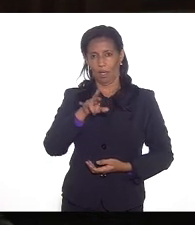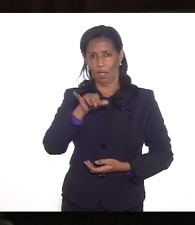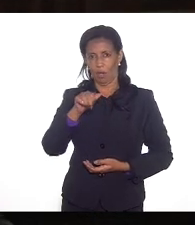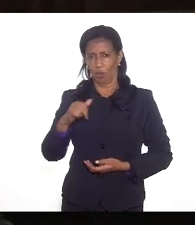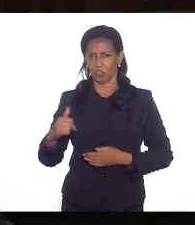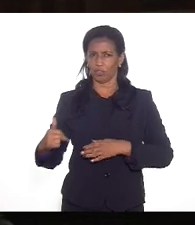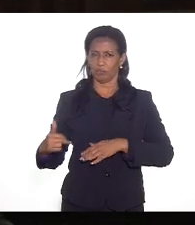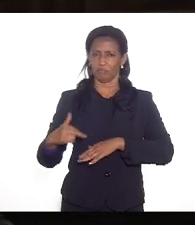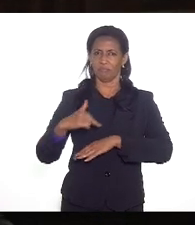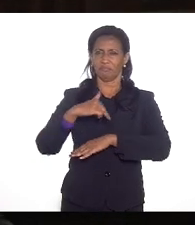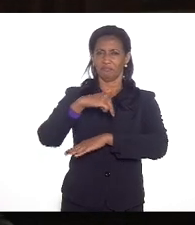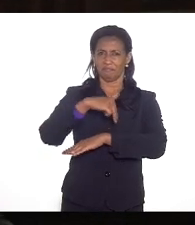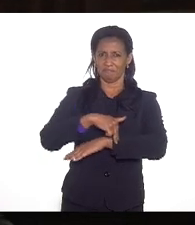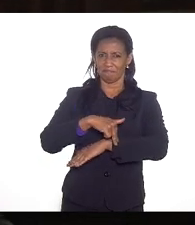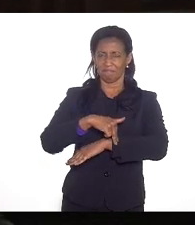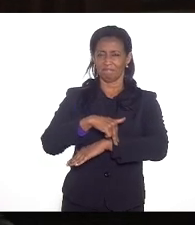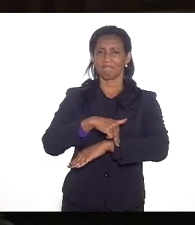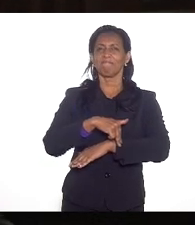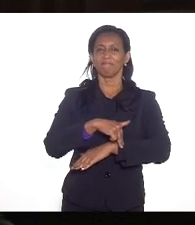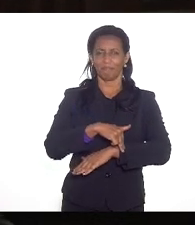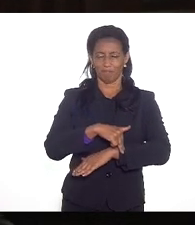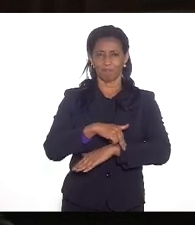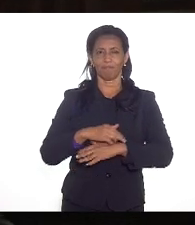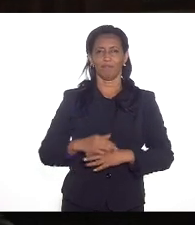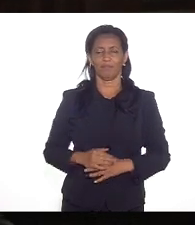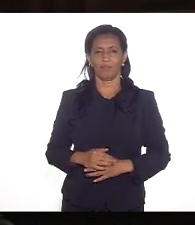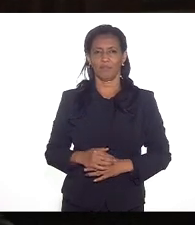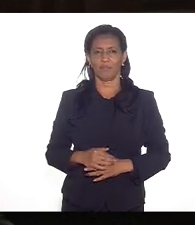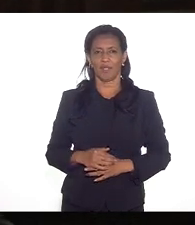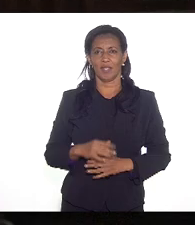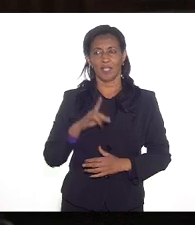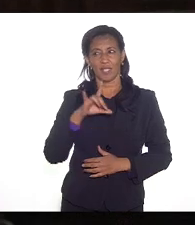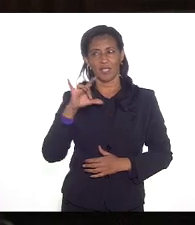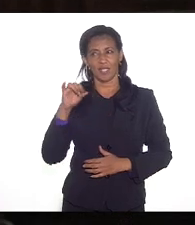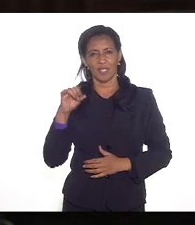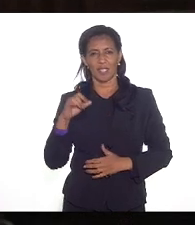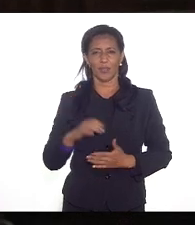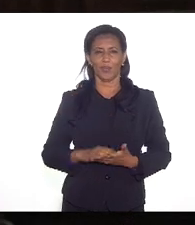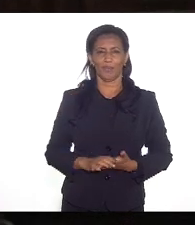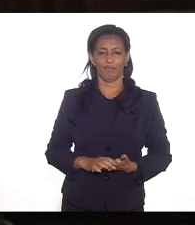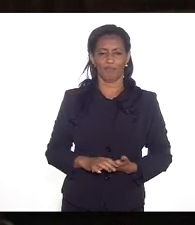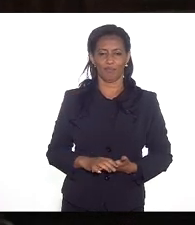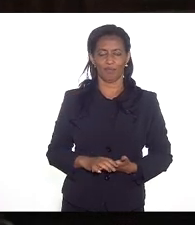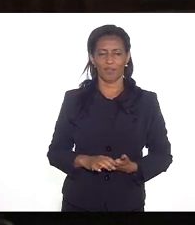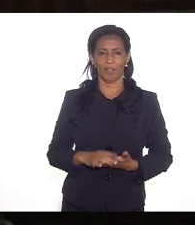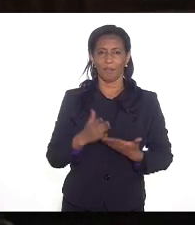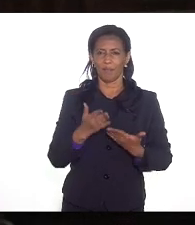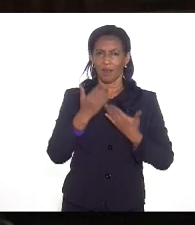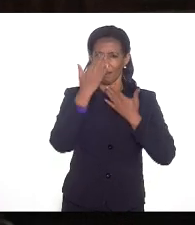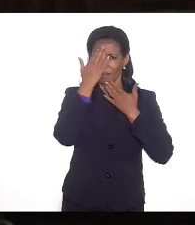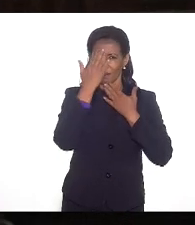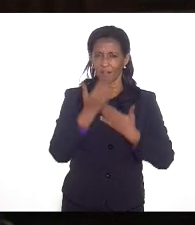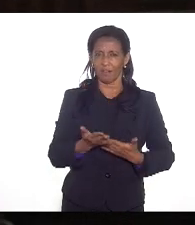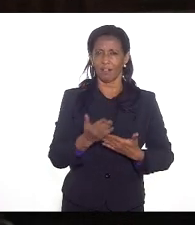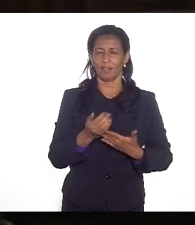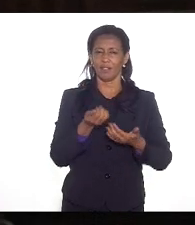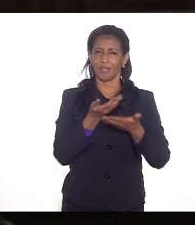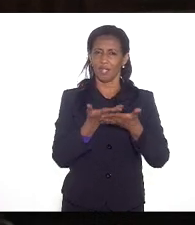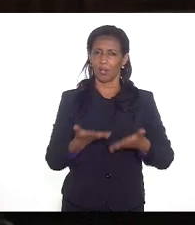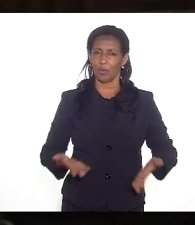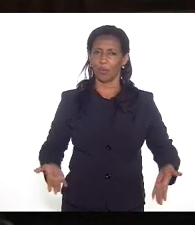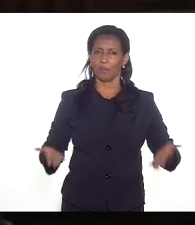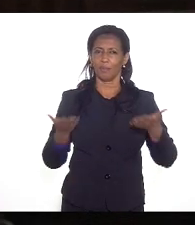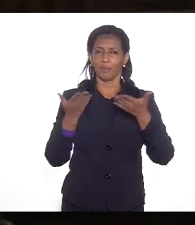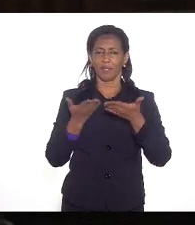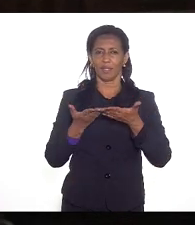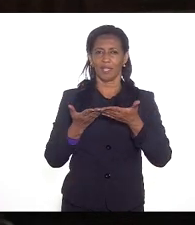e subiu nesta Tribuna é um pouco mais cedo para agradecer a homenagem